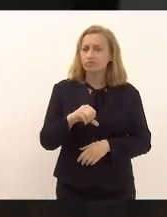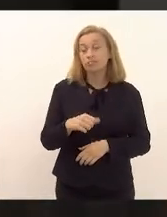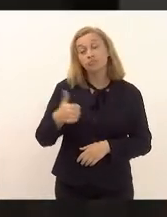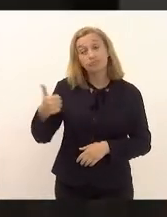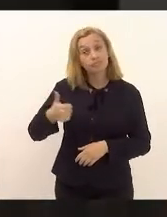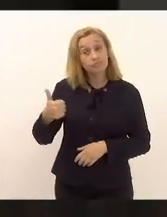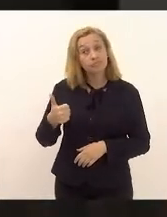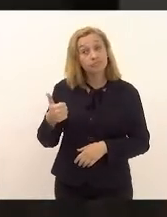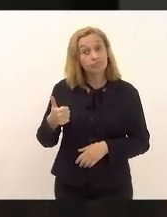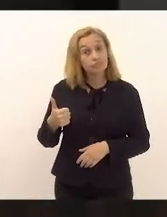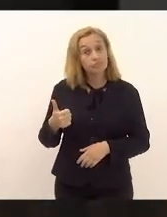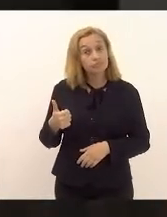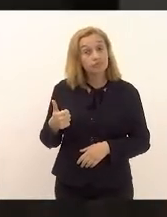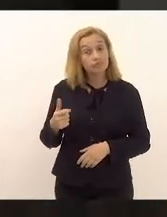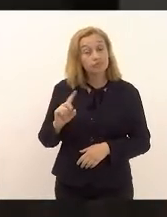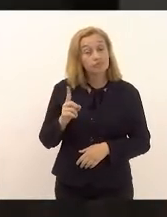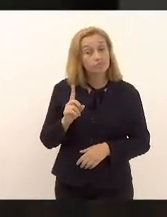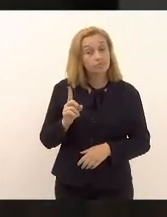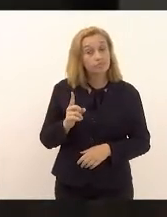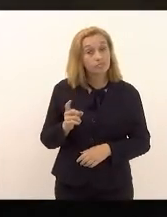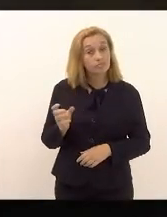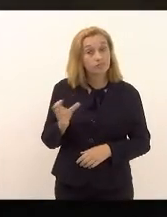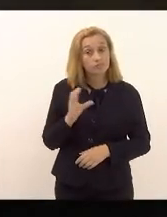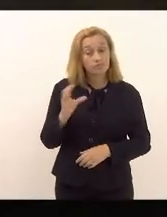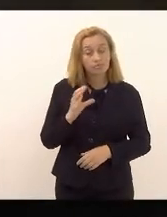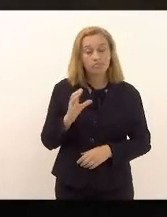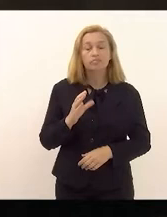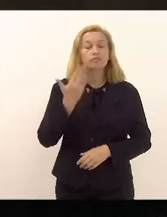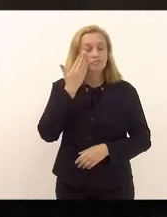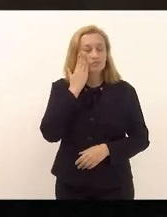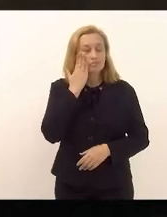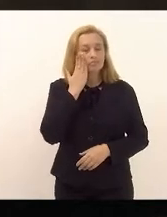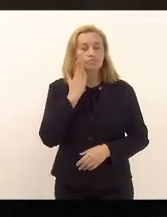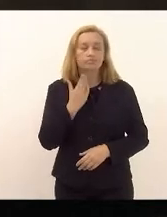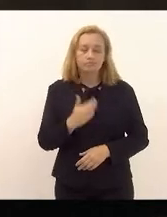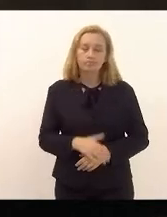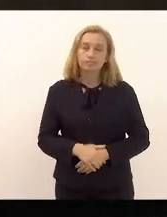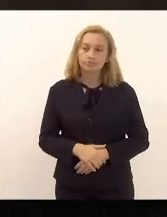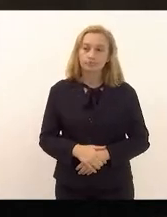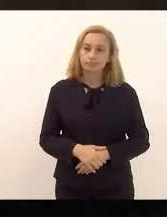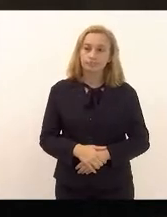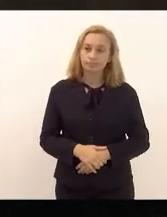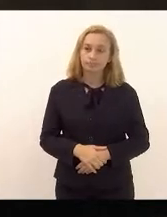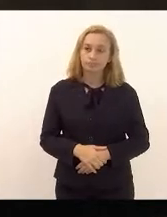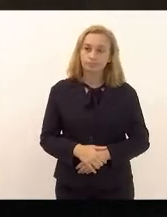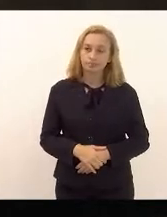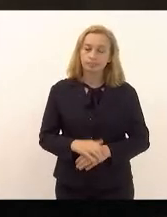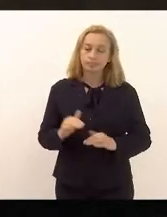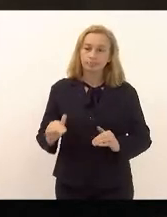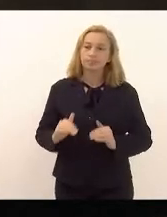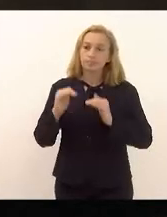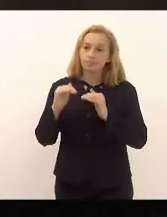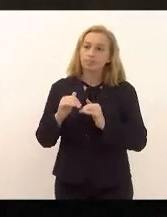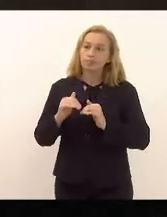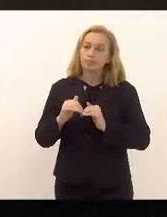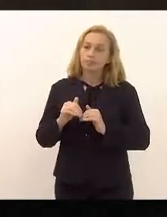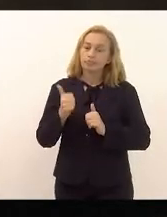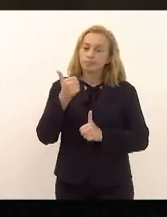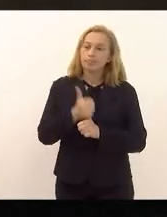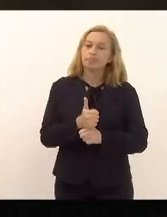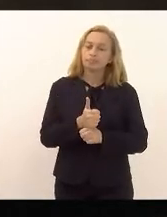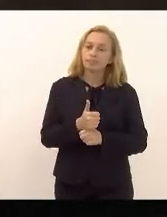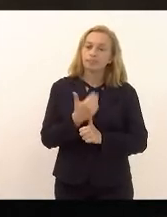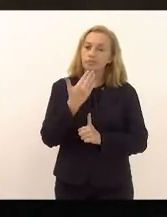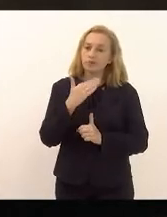primeira, ele não estava em urgência. Tá, entendi. Então, o parecer é optando por substitutivo e